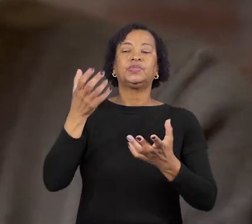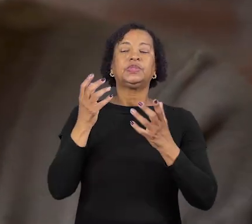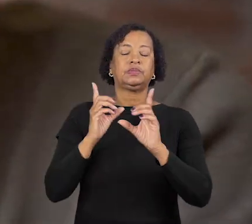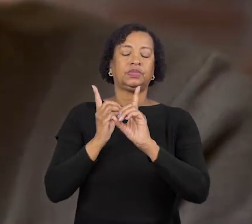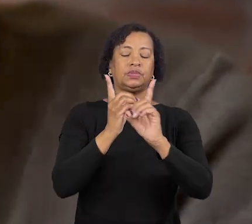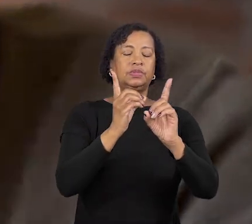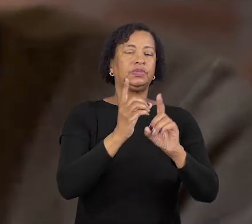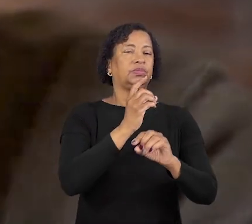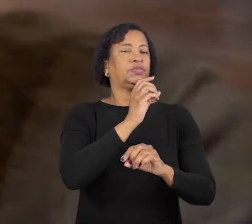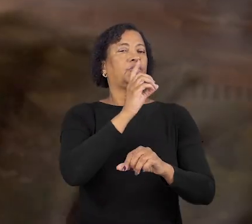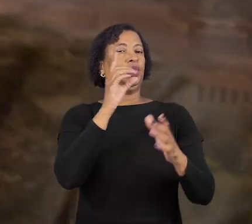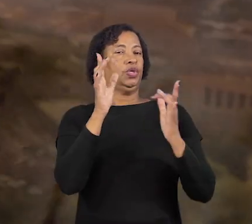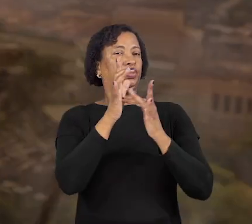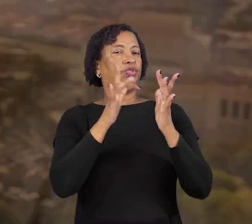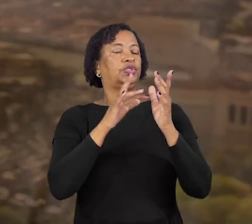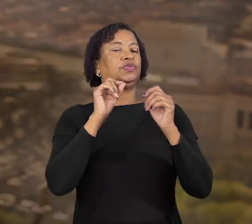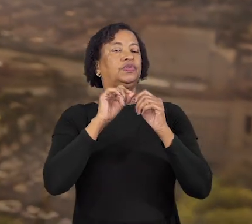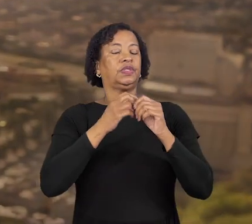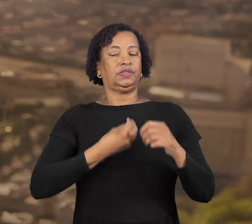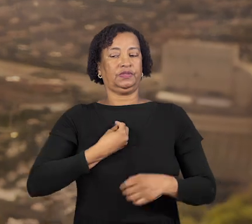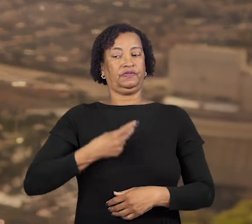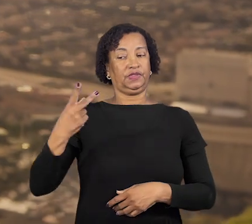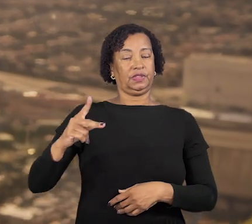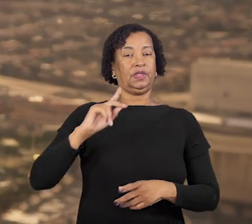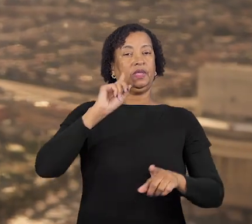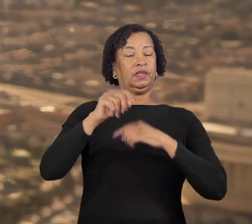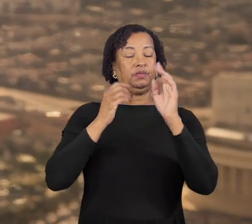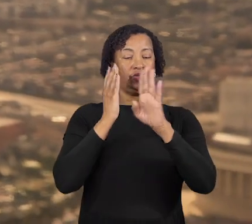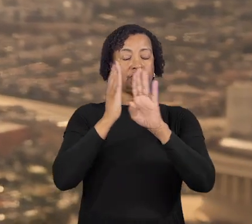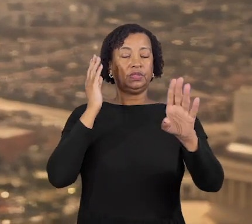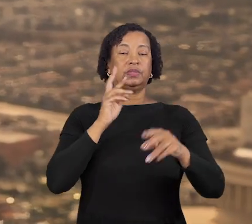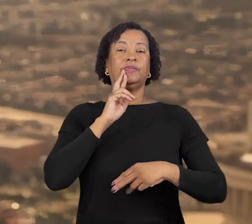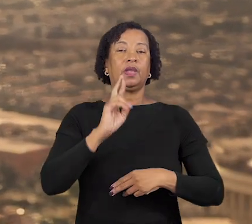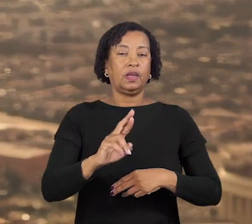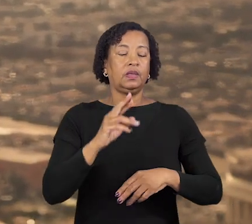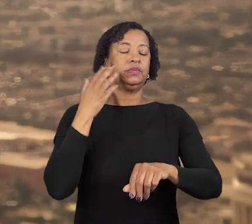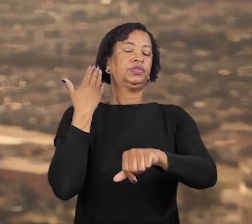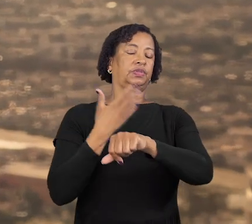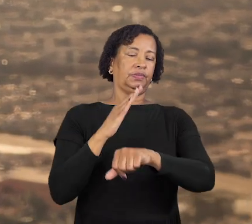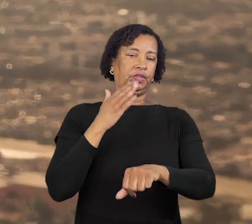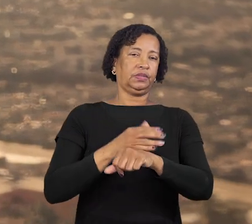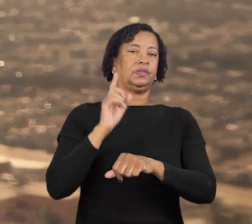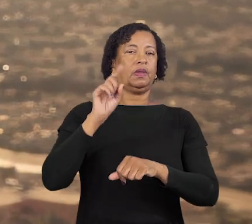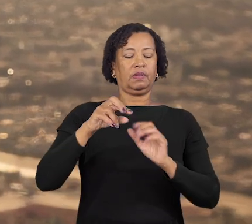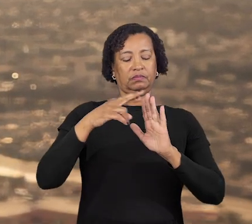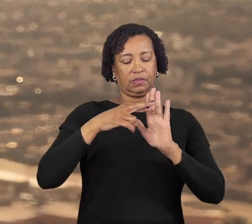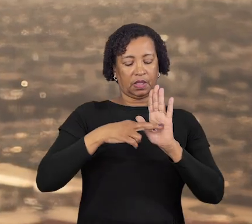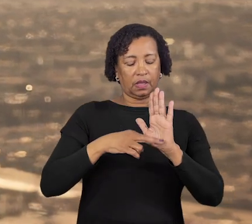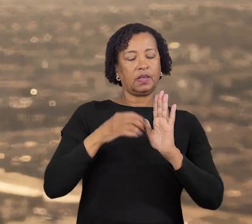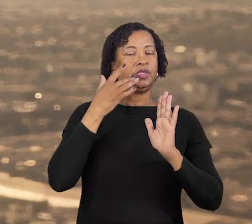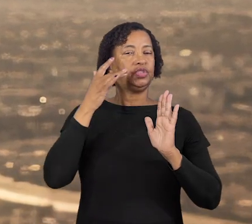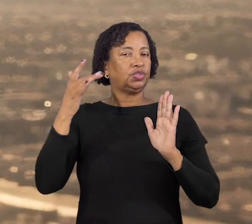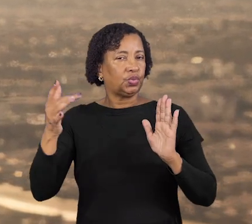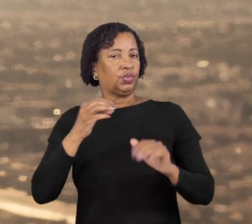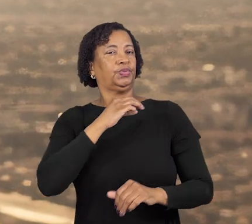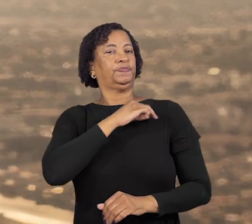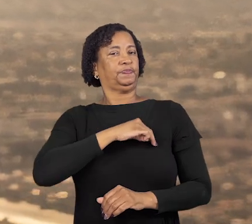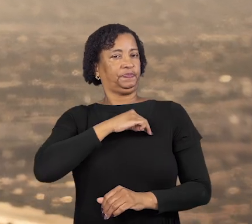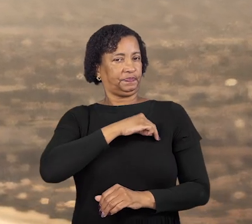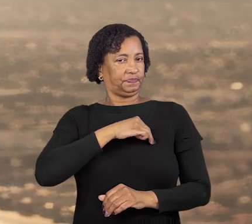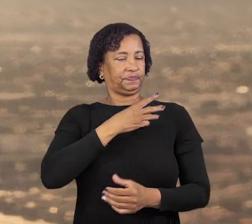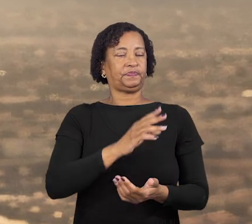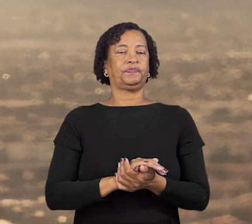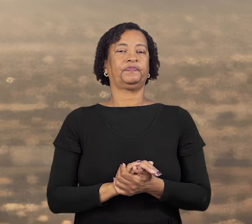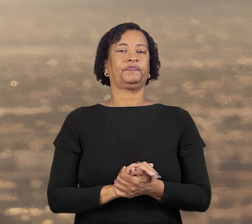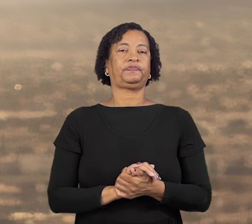Jesus fizesse por ela. Depois de você descobrir a resposta, pratique-a. Essa é a regra de ouro para missões.